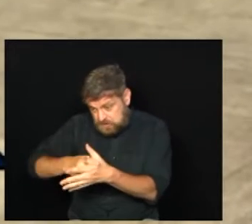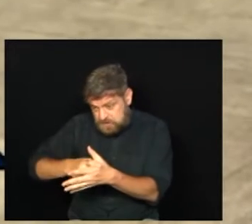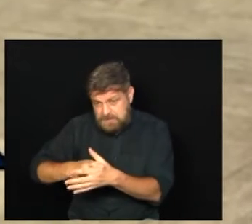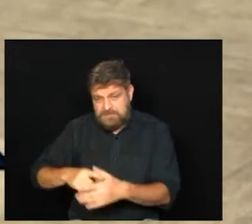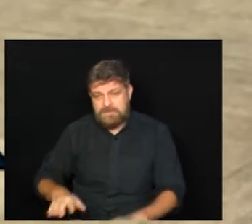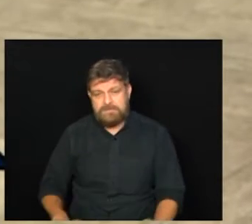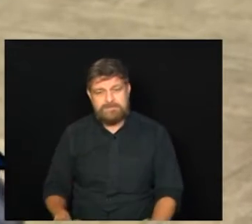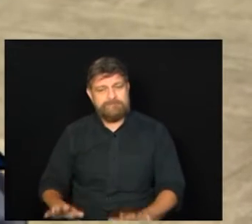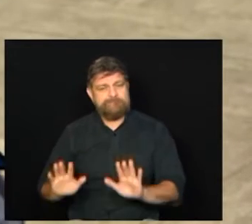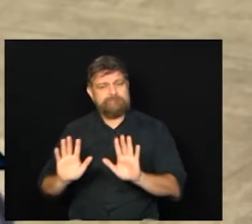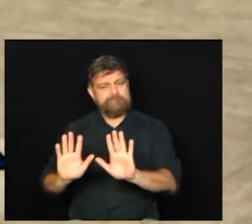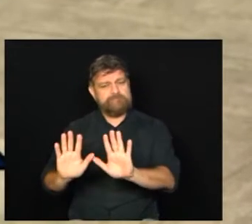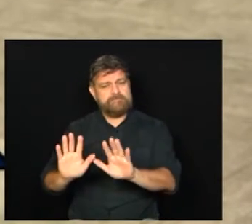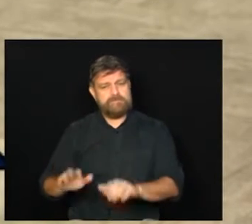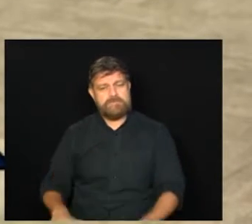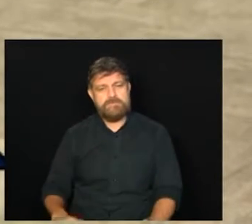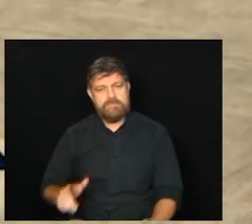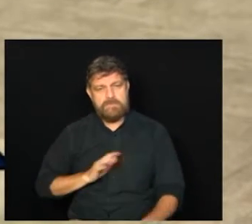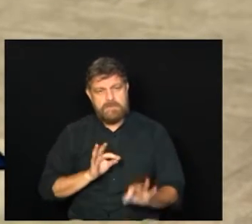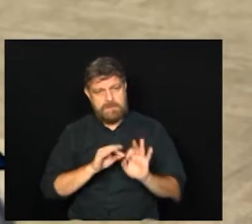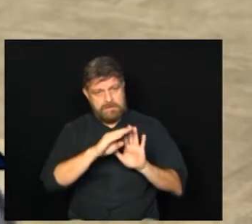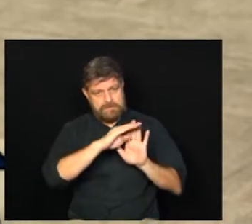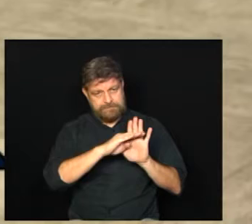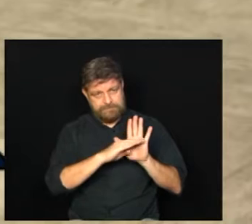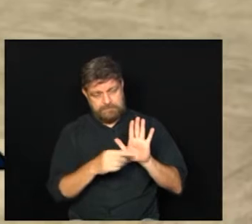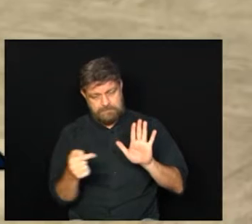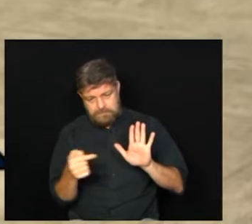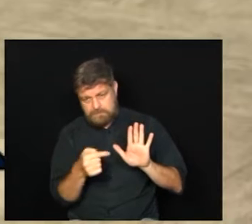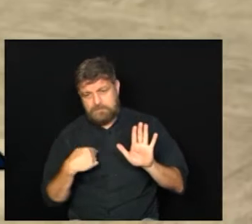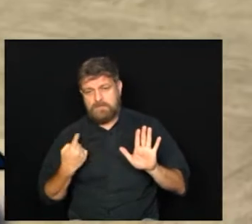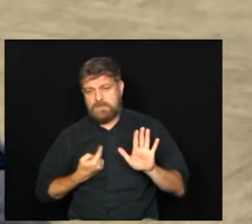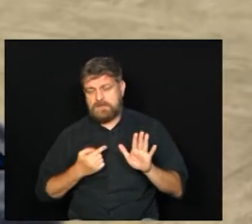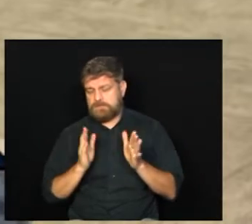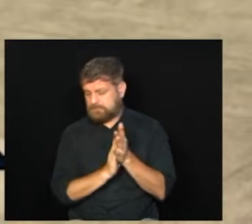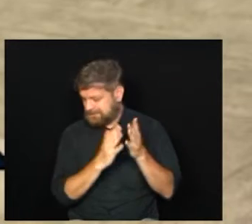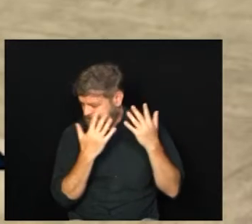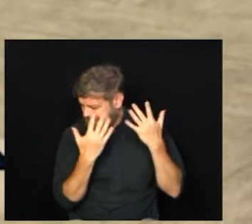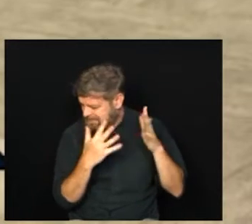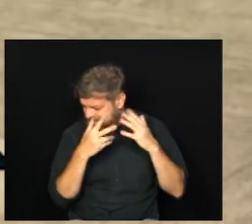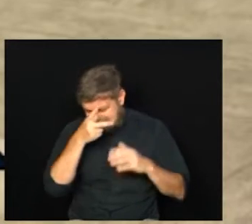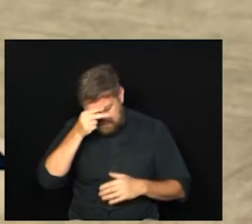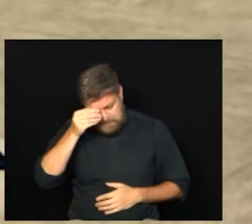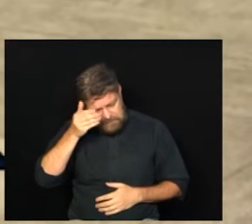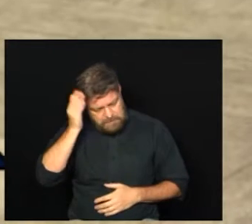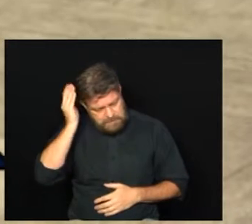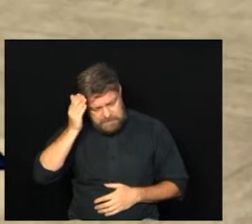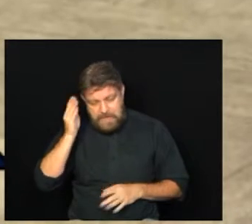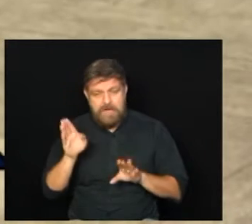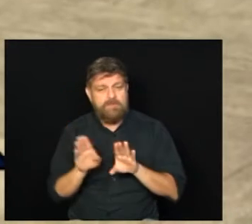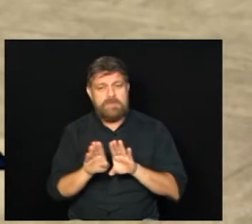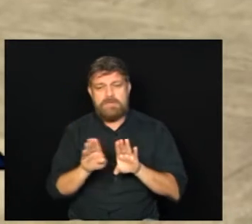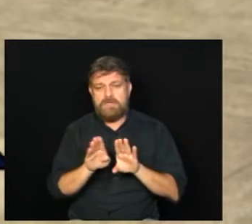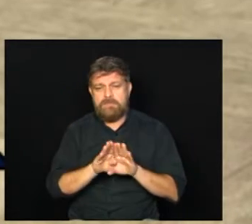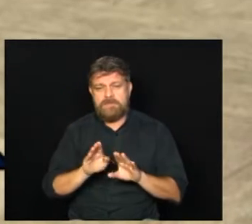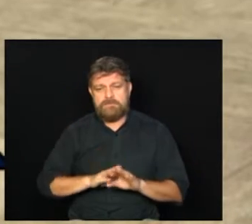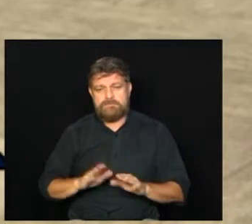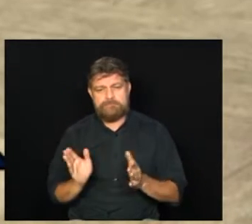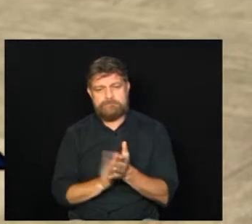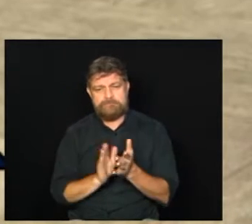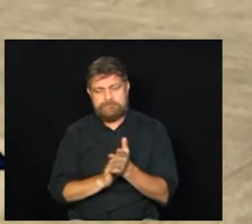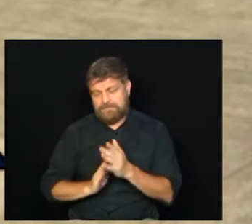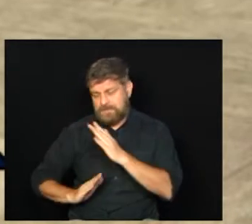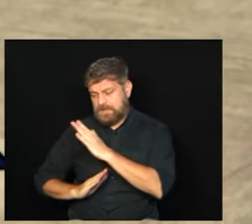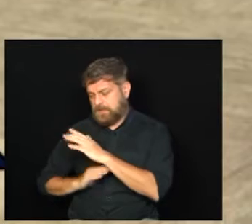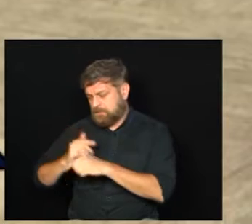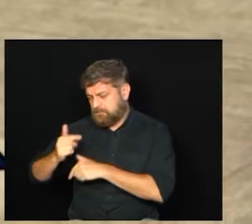dívida ativa do município. E esse projeto, né, a gente tem que parabenizar o prefeito e também enaltecer o trabalho da